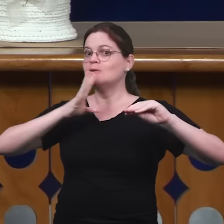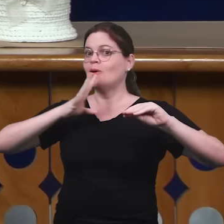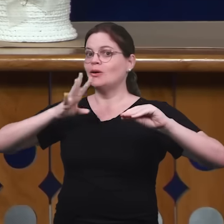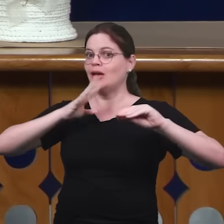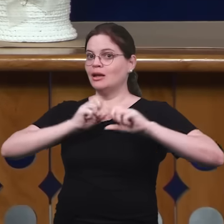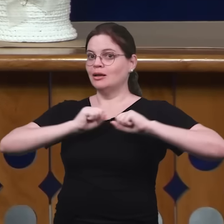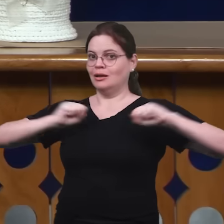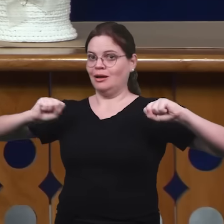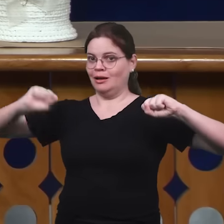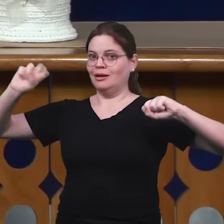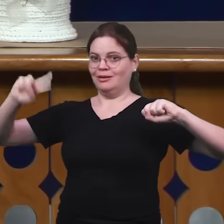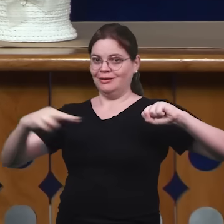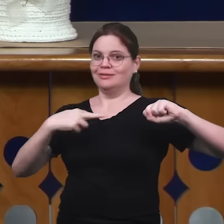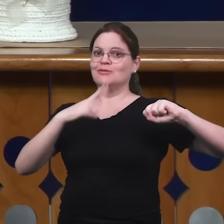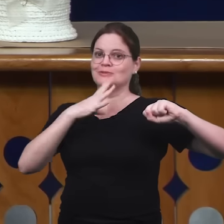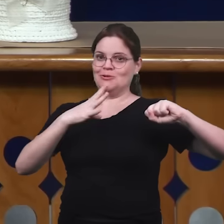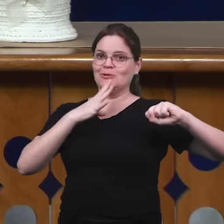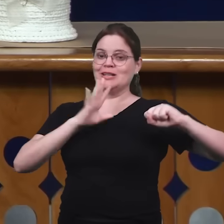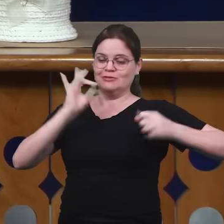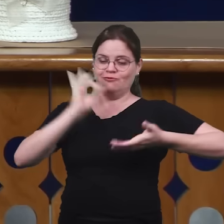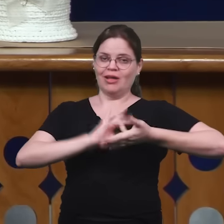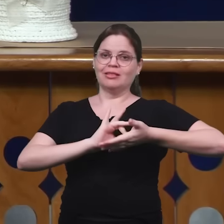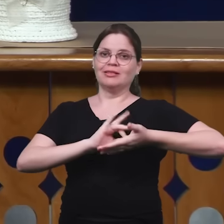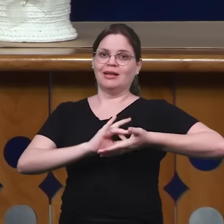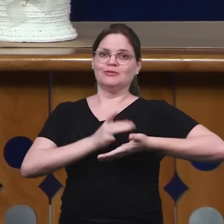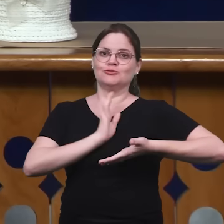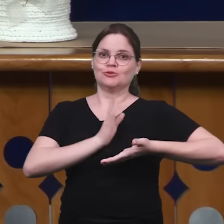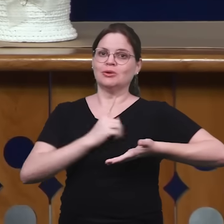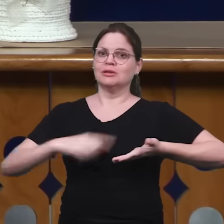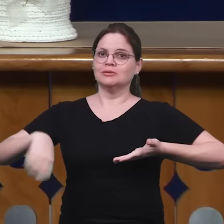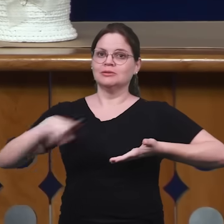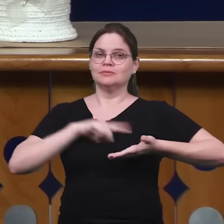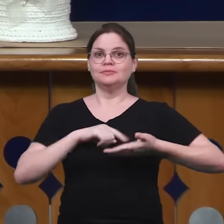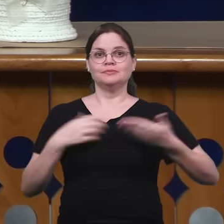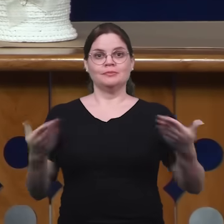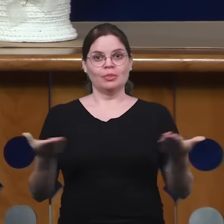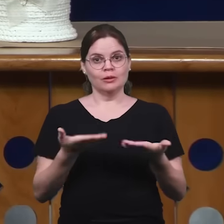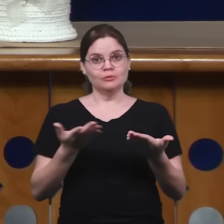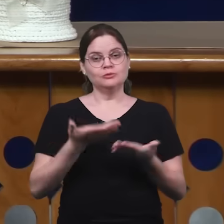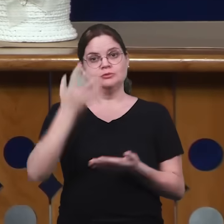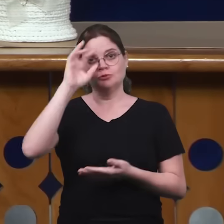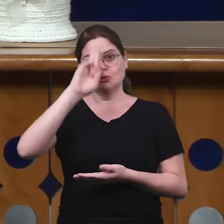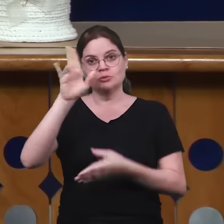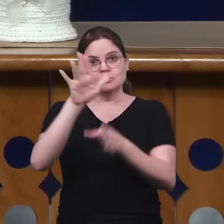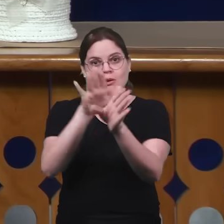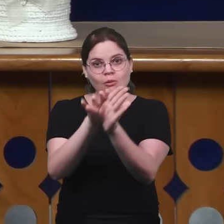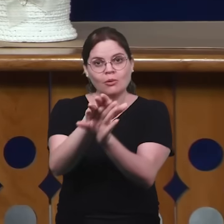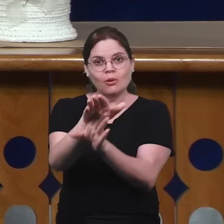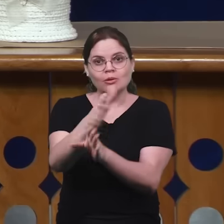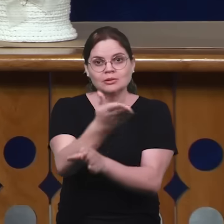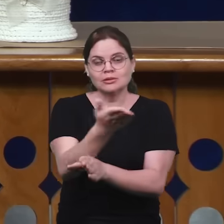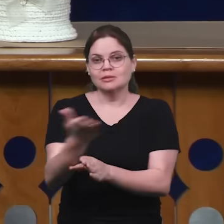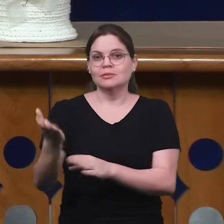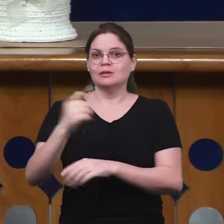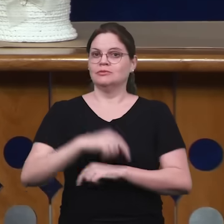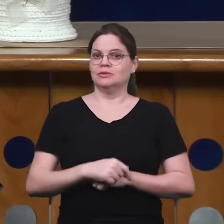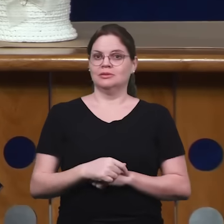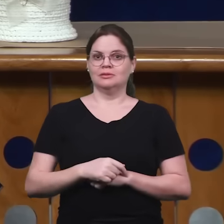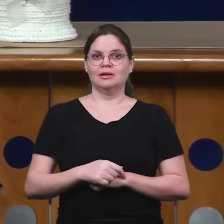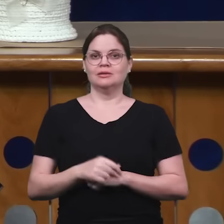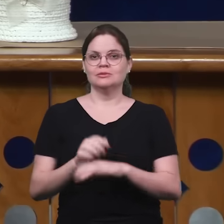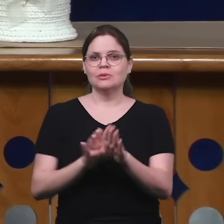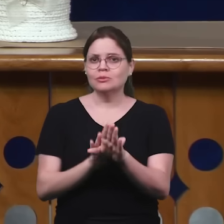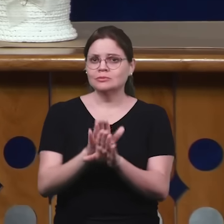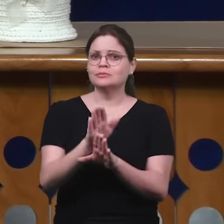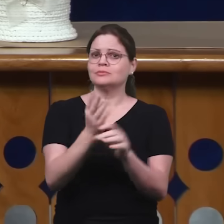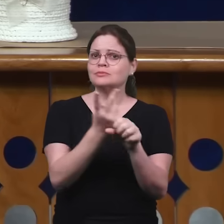esteja entendendo esse propósito. Mas hoje o conselho do Senhor está latente na nossa alma. E o conselho